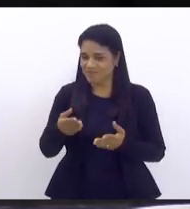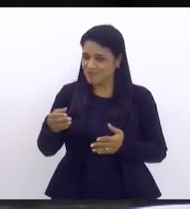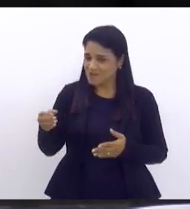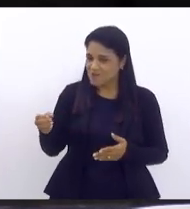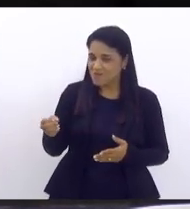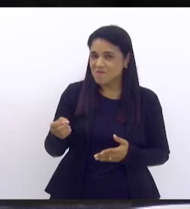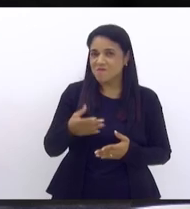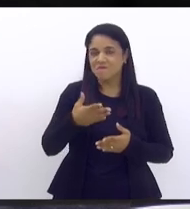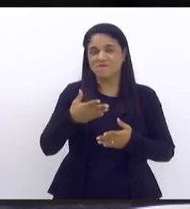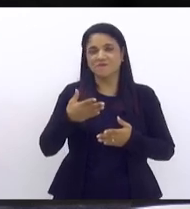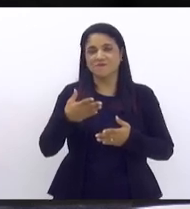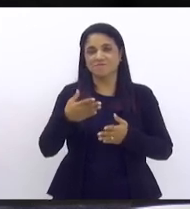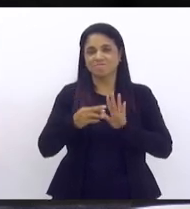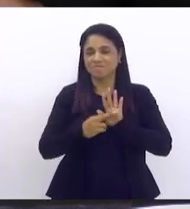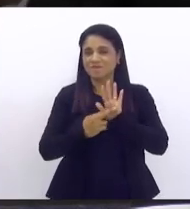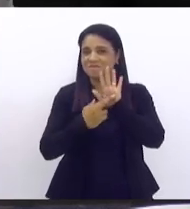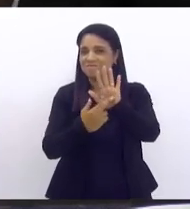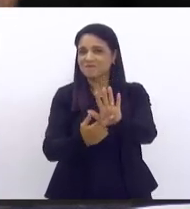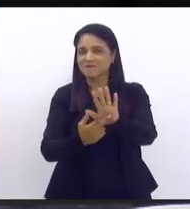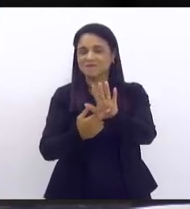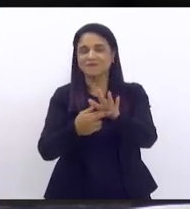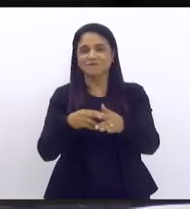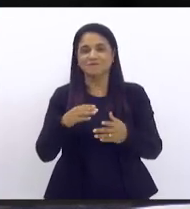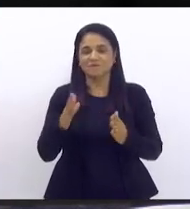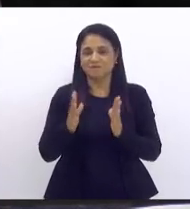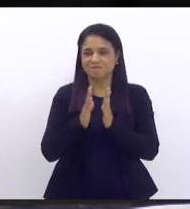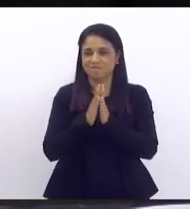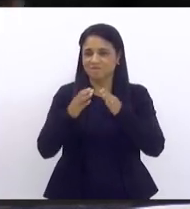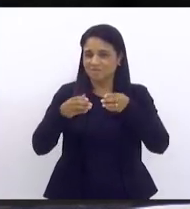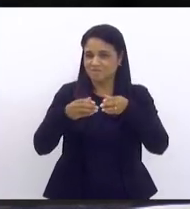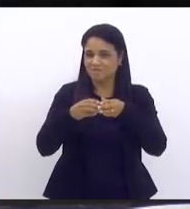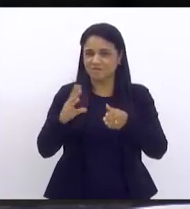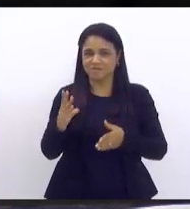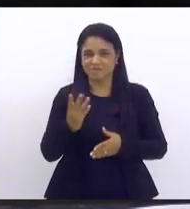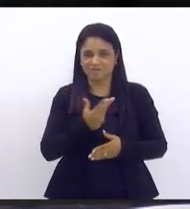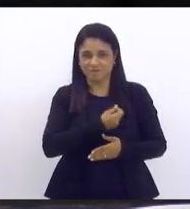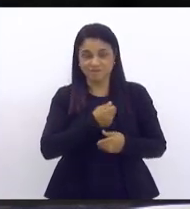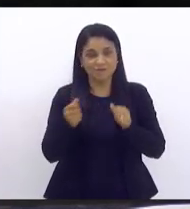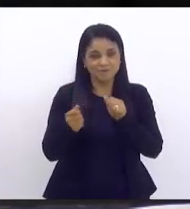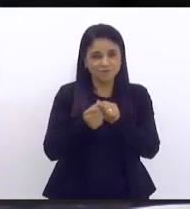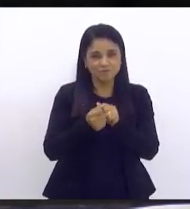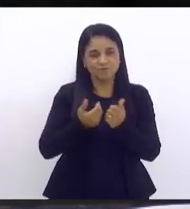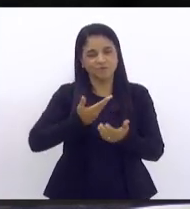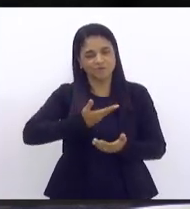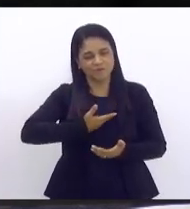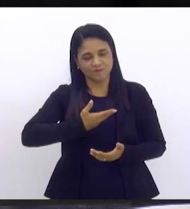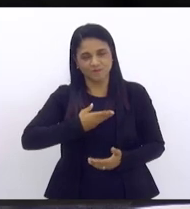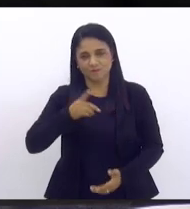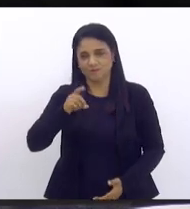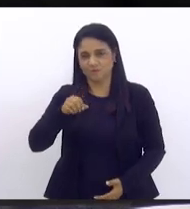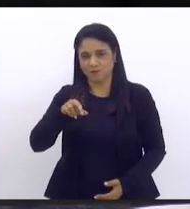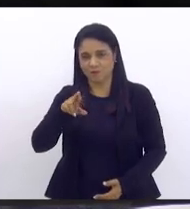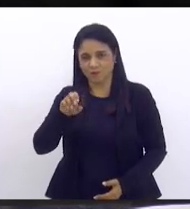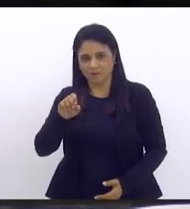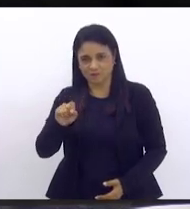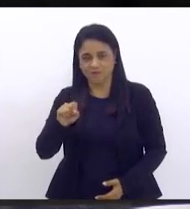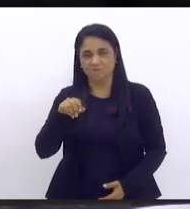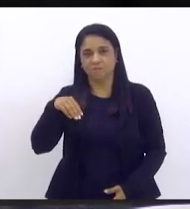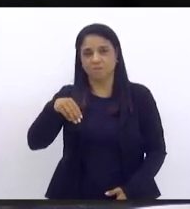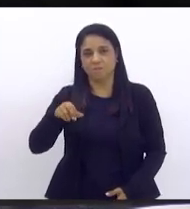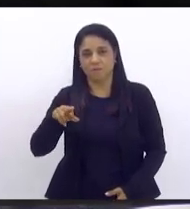carismática, que hoje, junto com Helena, junto com Maria Lúcia, junto com Doris, são os nossos